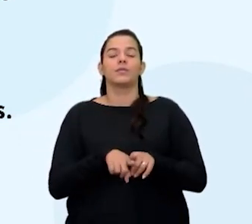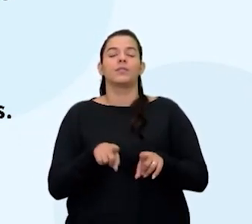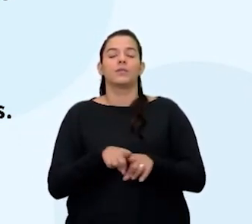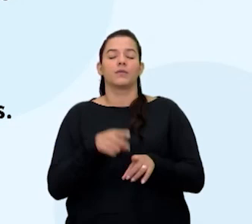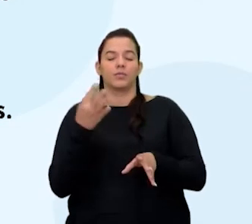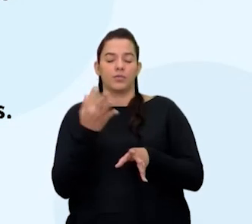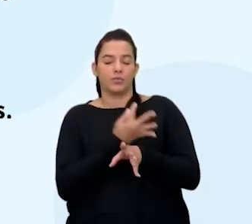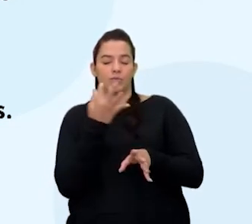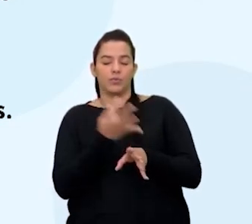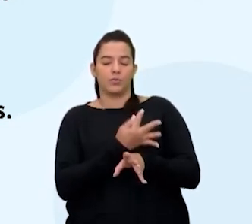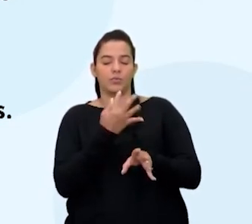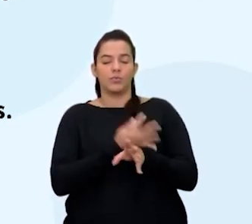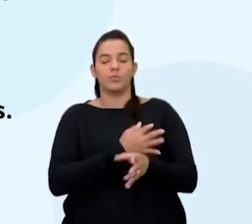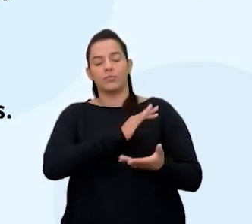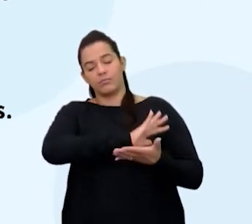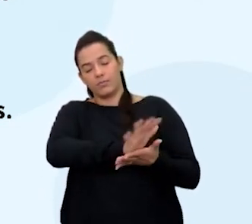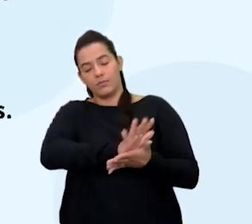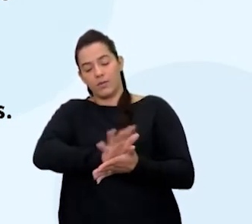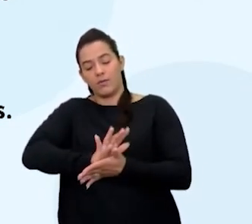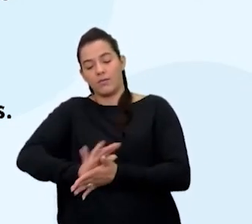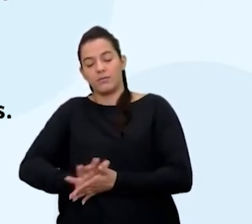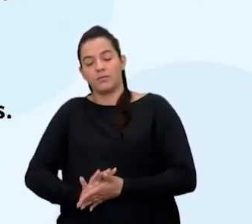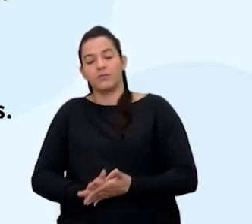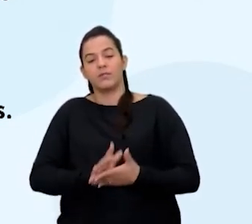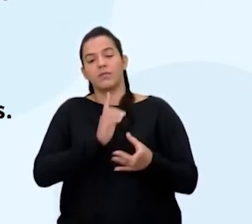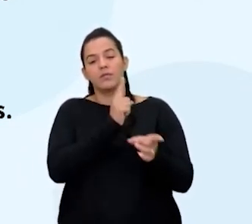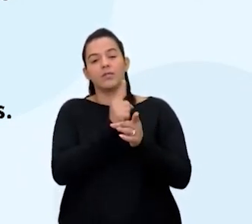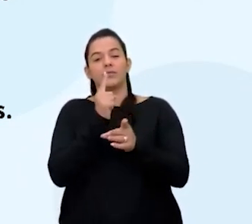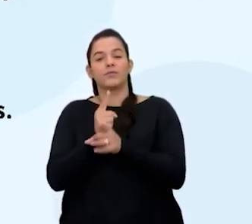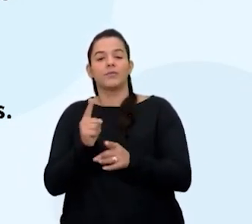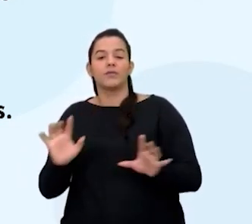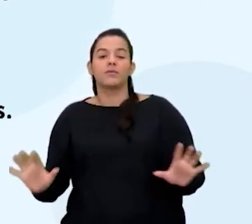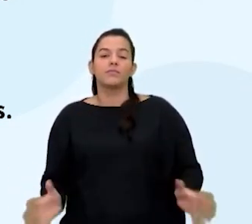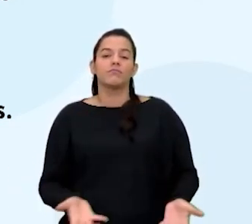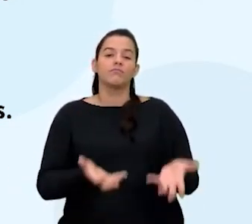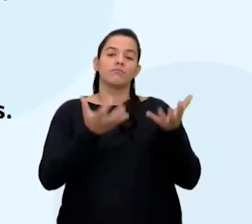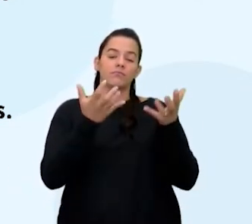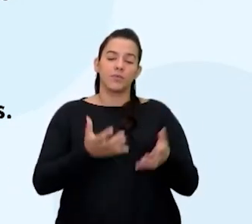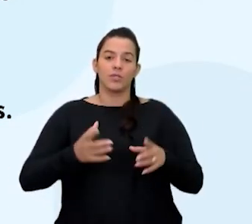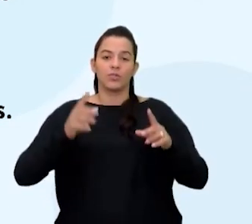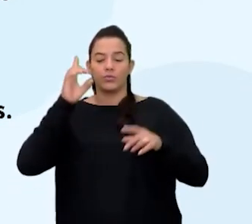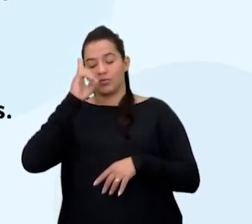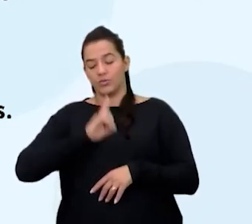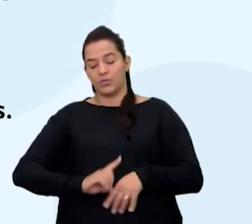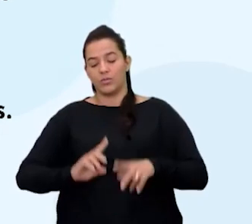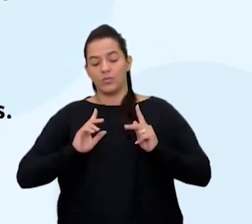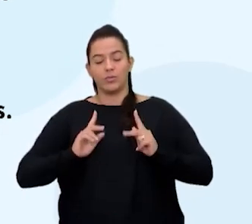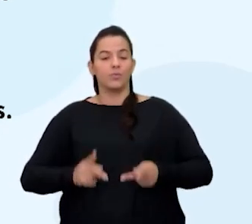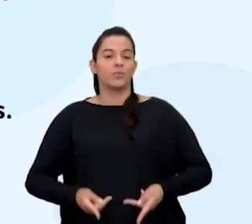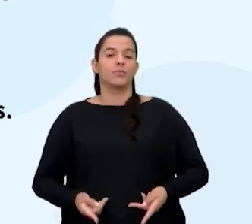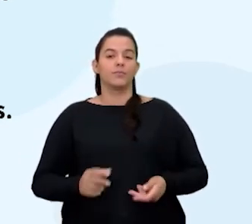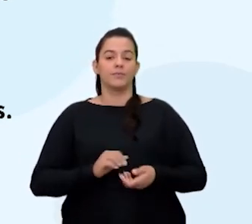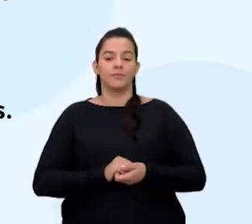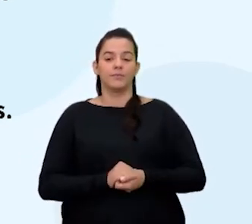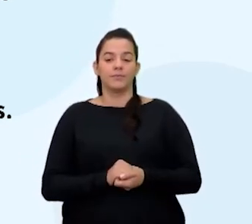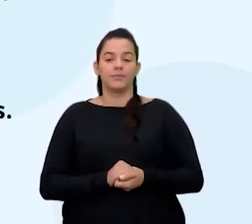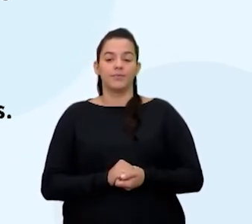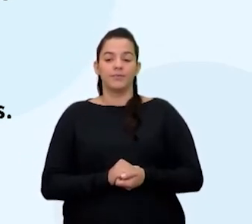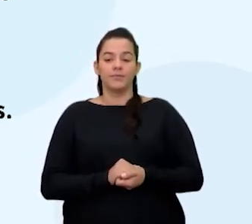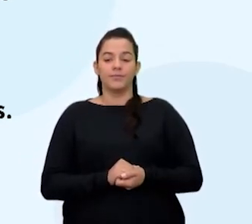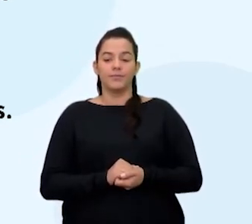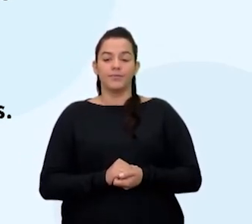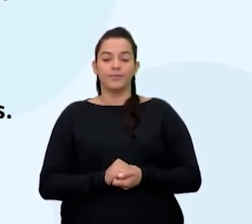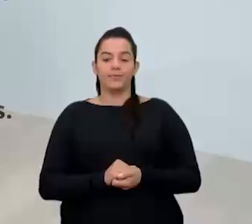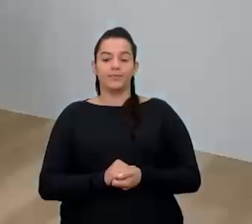a discriminação e identificar ações que promovam os direitos humanos. Mafezinha, quando